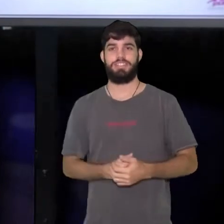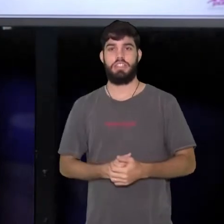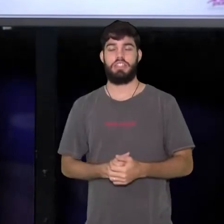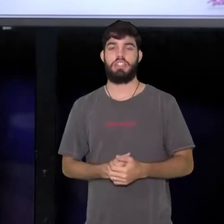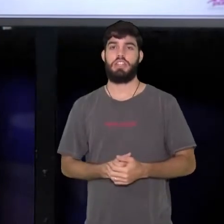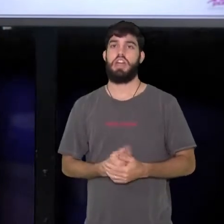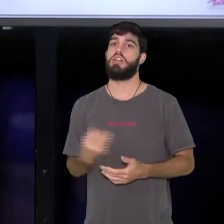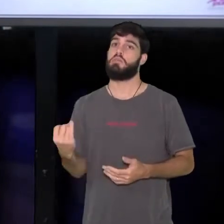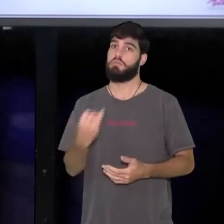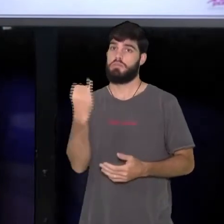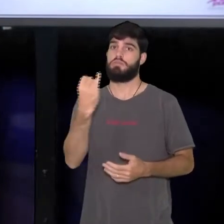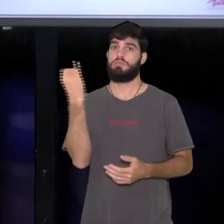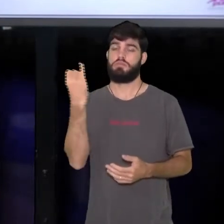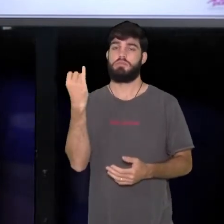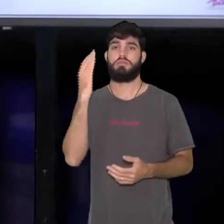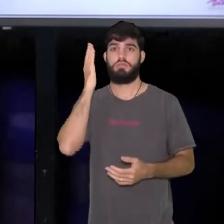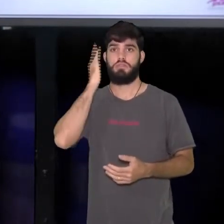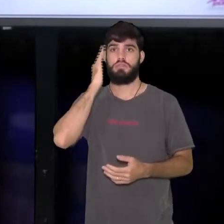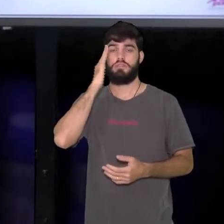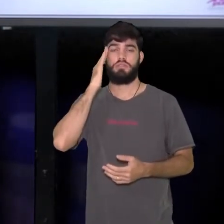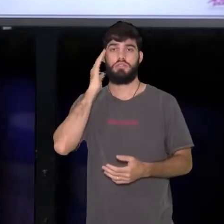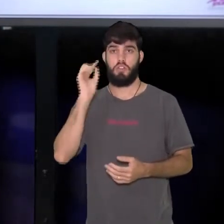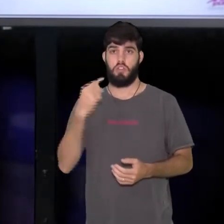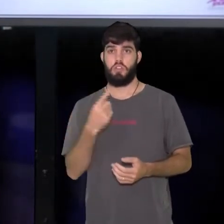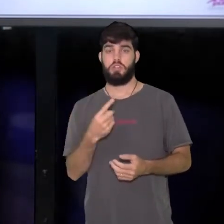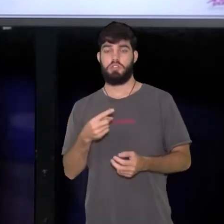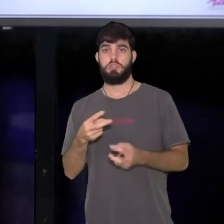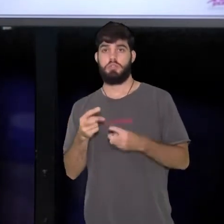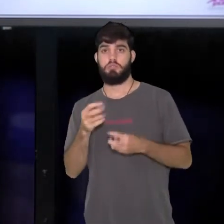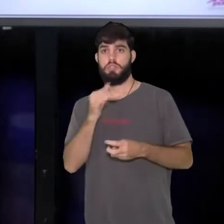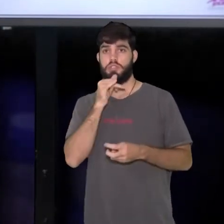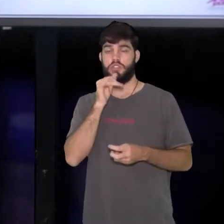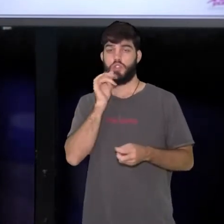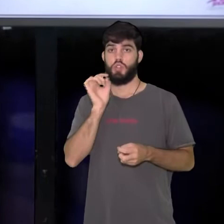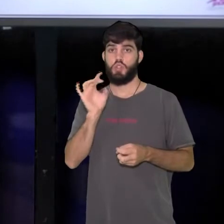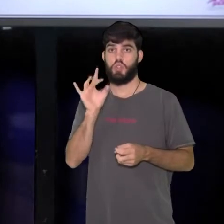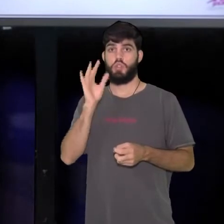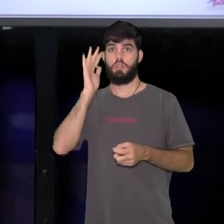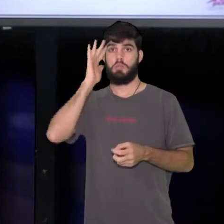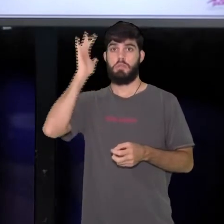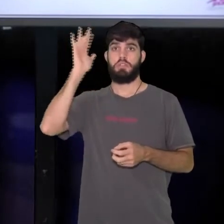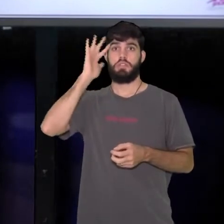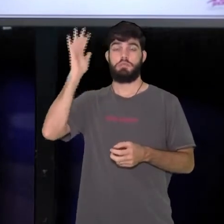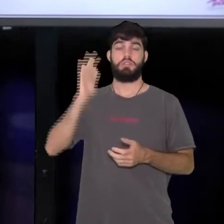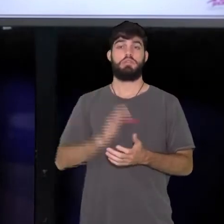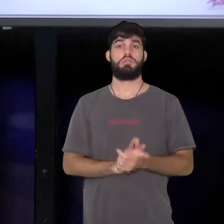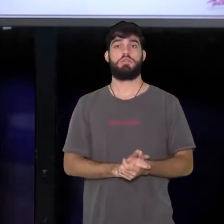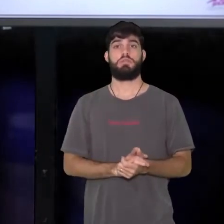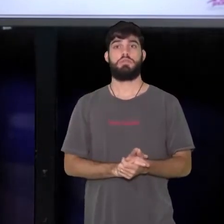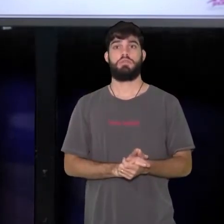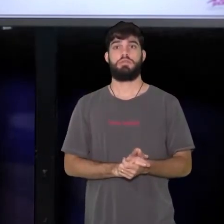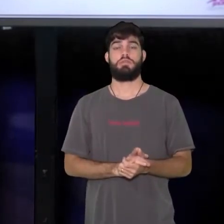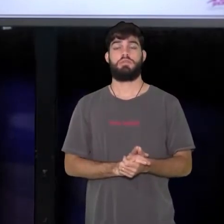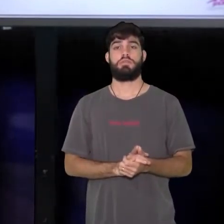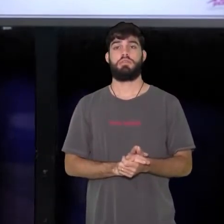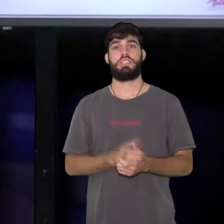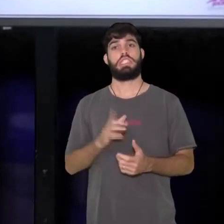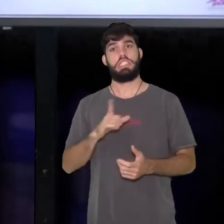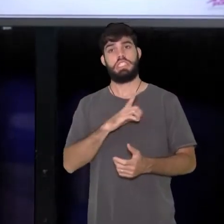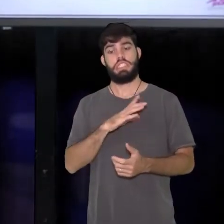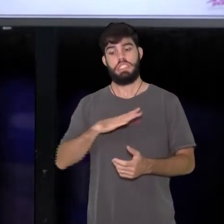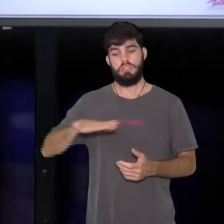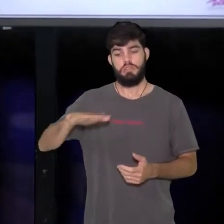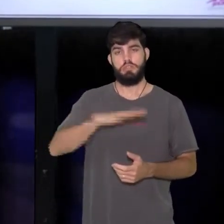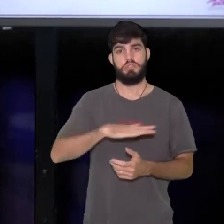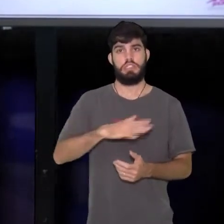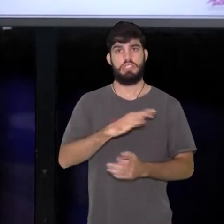muito importante porque quando eu percebo que aqui eu só tenho balões de pensamento, então eu percebo que eles, apesar de ocuparem o mesmo espaço, não